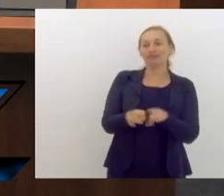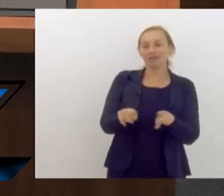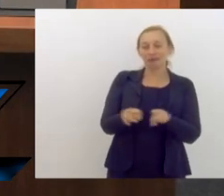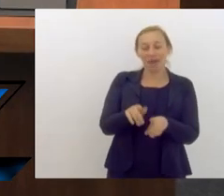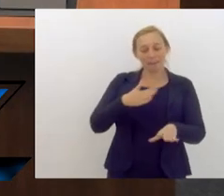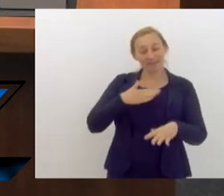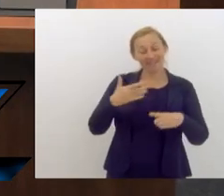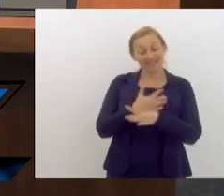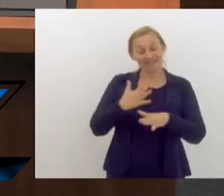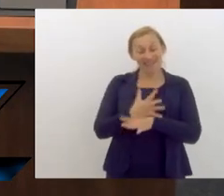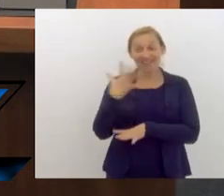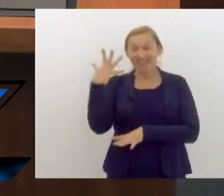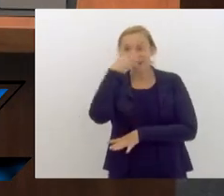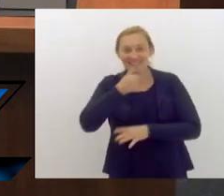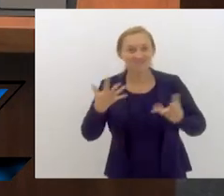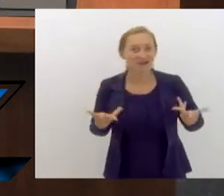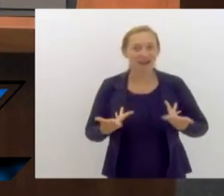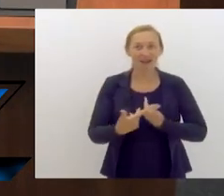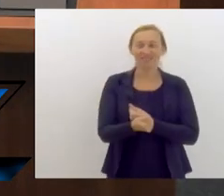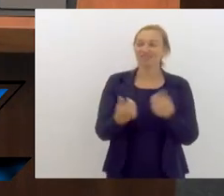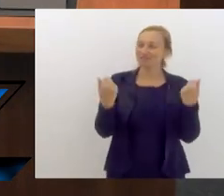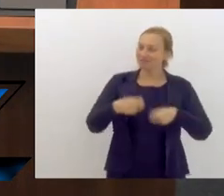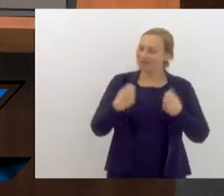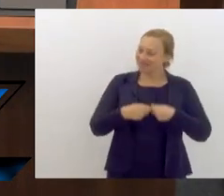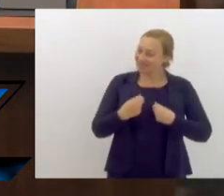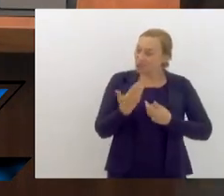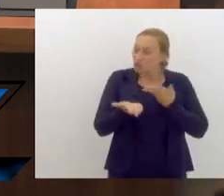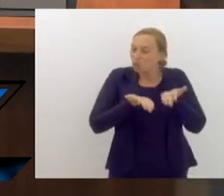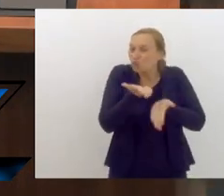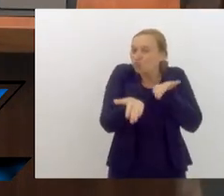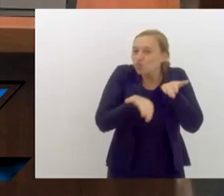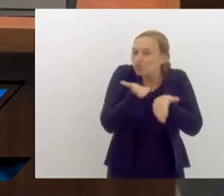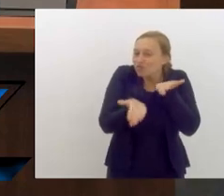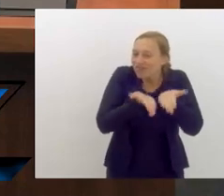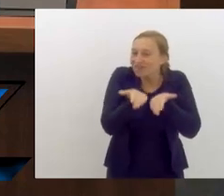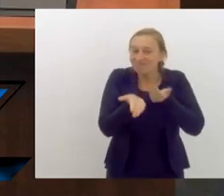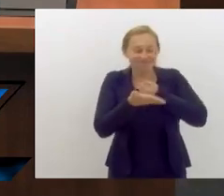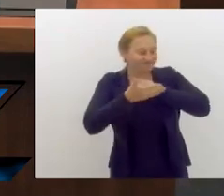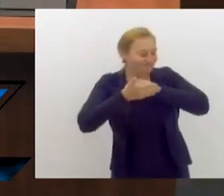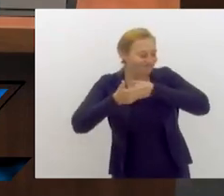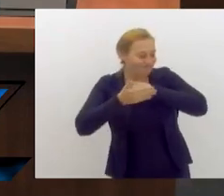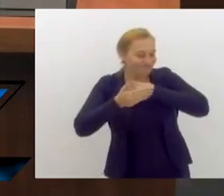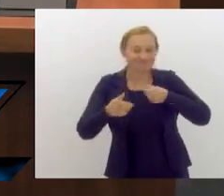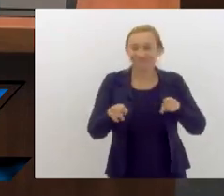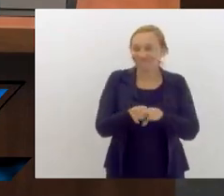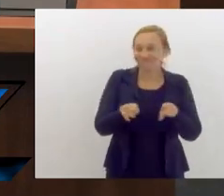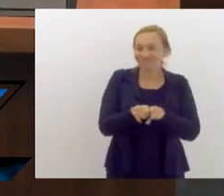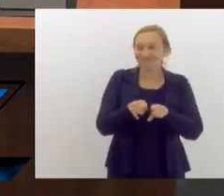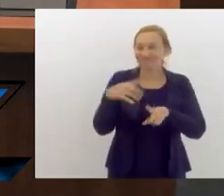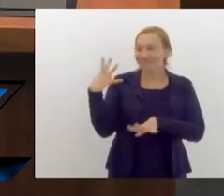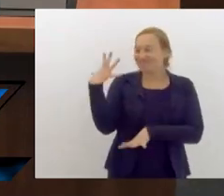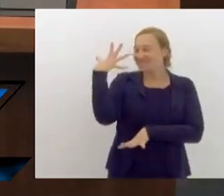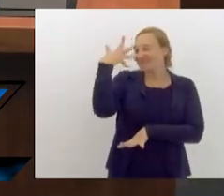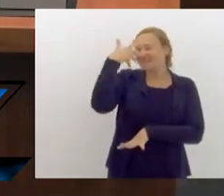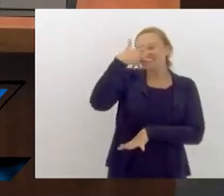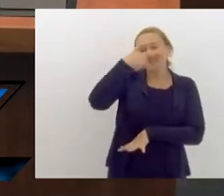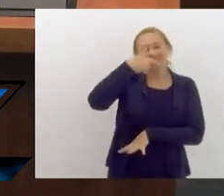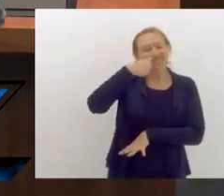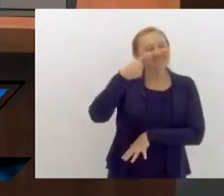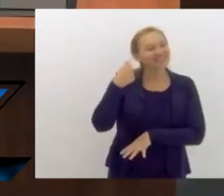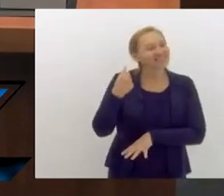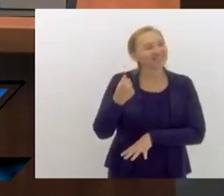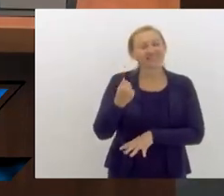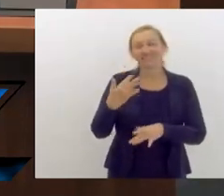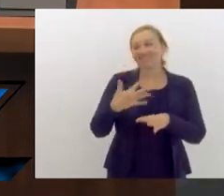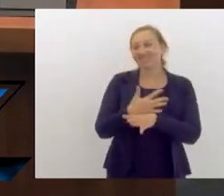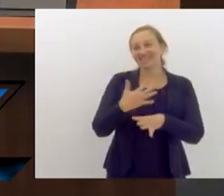linda e maravilhosa que precisa de muitos tratos muito cuidado muito carinho mas quem ter uma beleza mil que nada